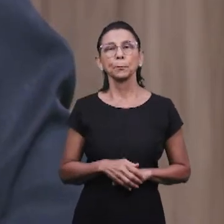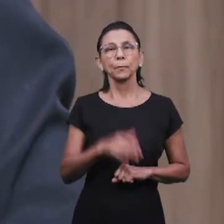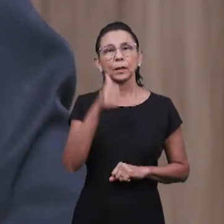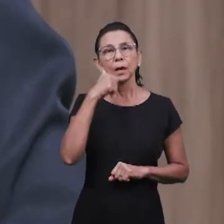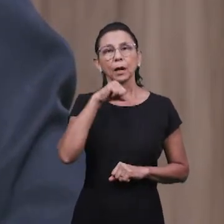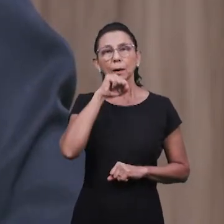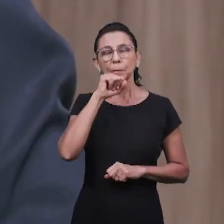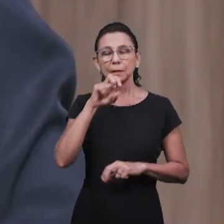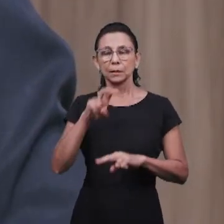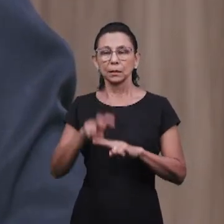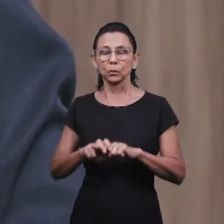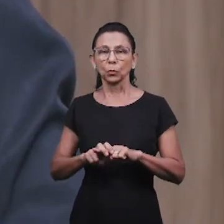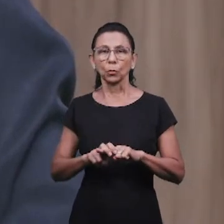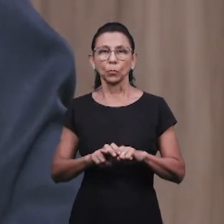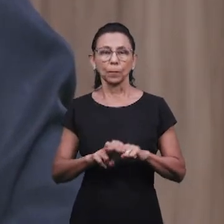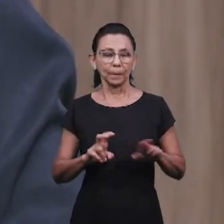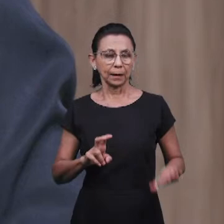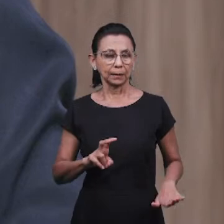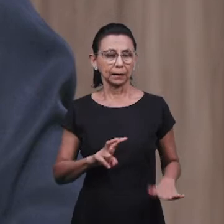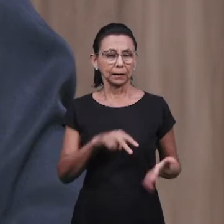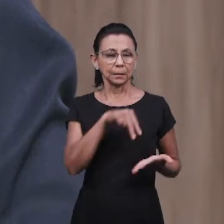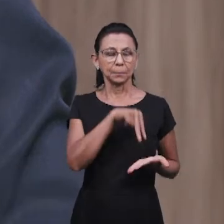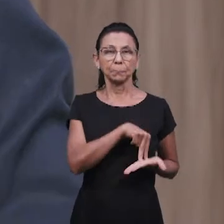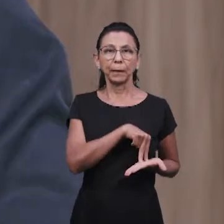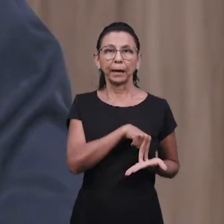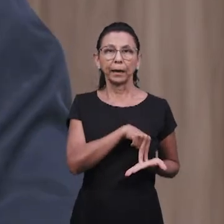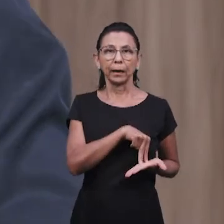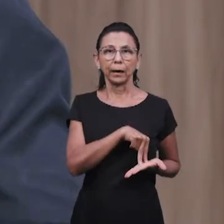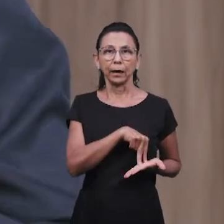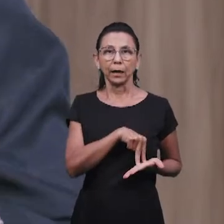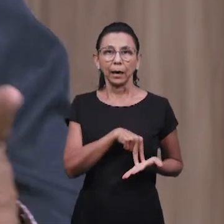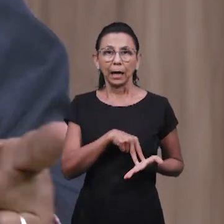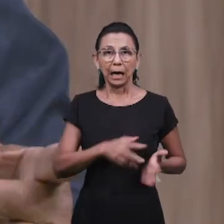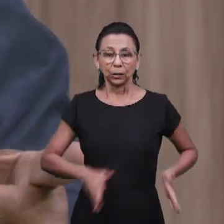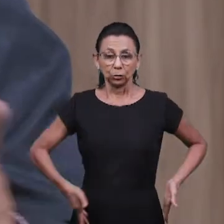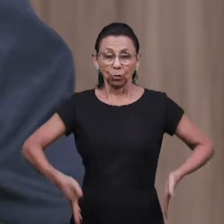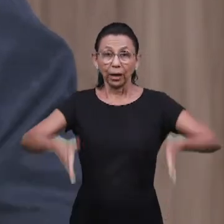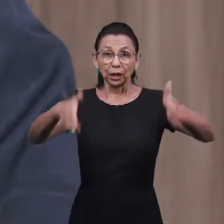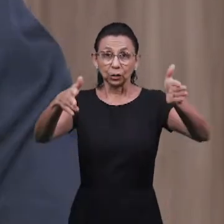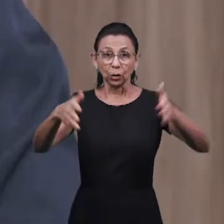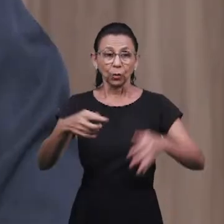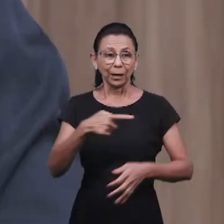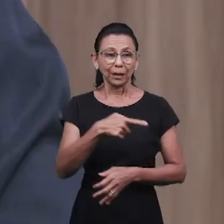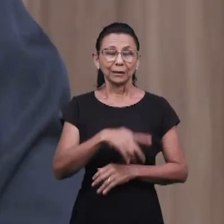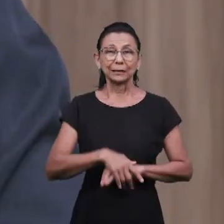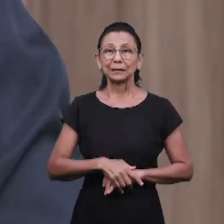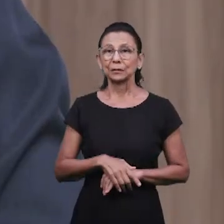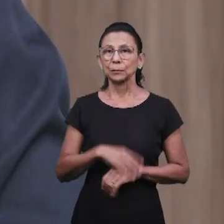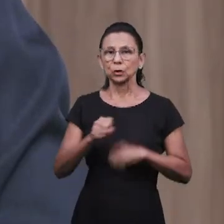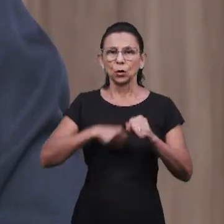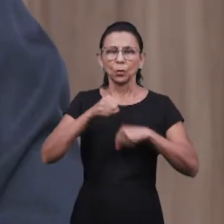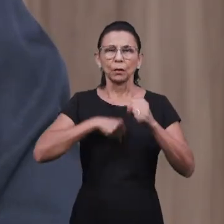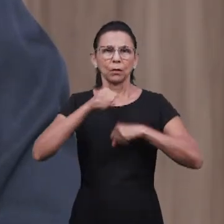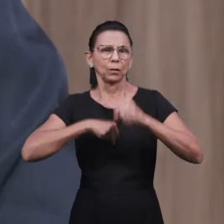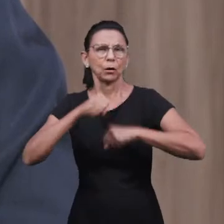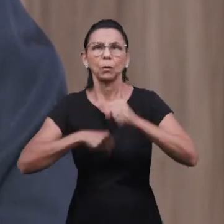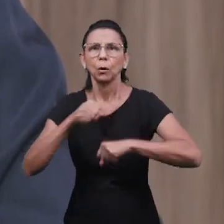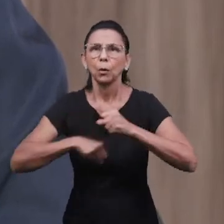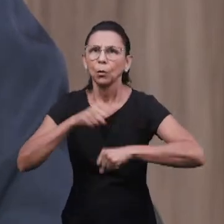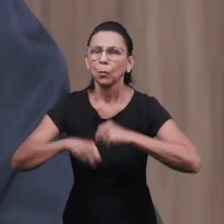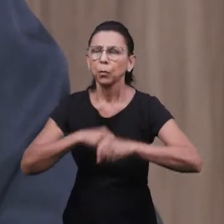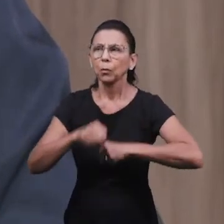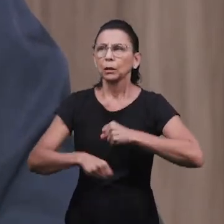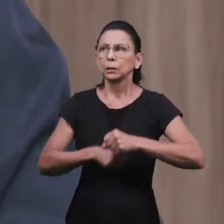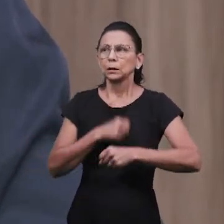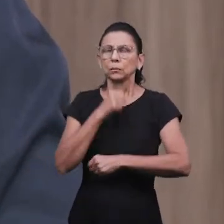sentou no banco e a criança ficou em pé. Daqui a pouco a criança começou a correr no meio da igreja, foi para lá e para cá. Eu falei, eu não sei o que essa criança está acontecendo com ela, não sei